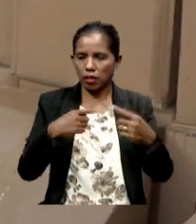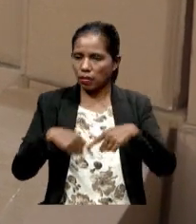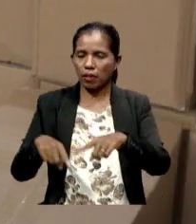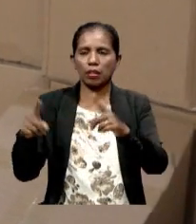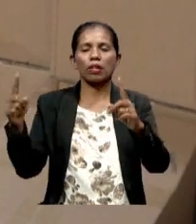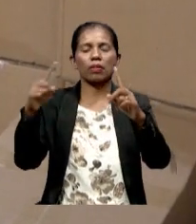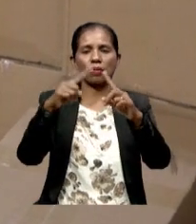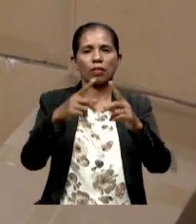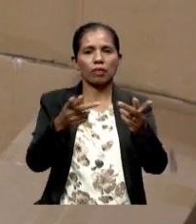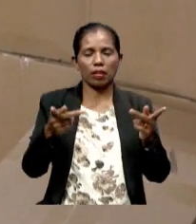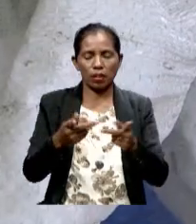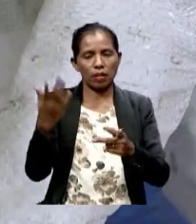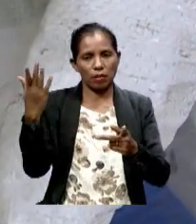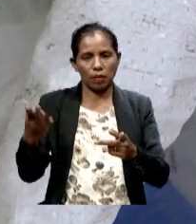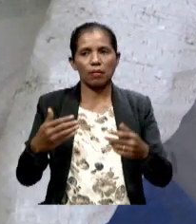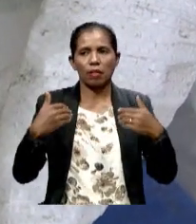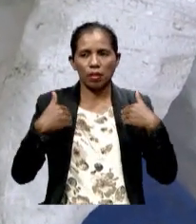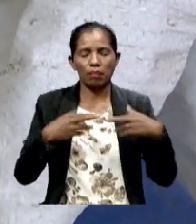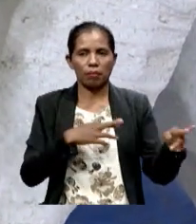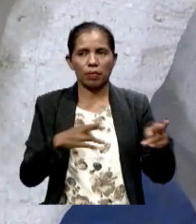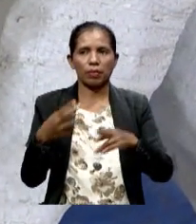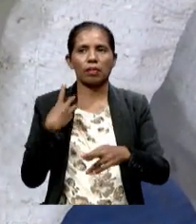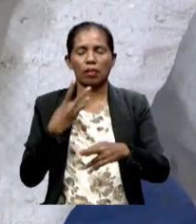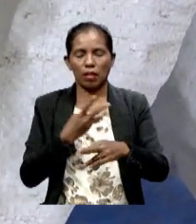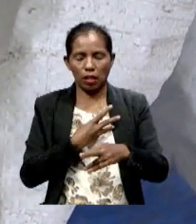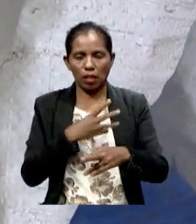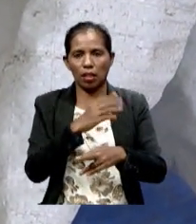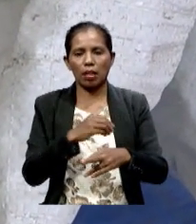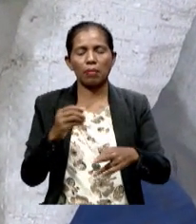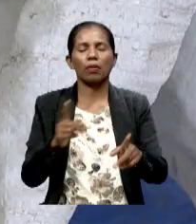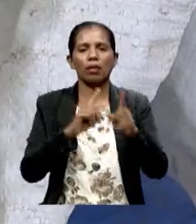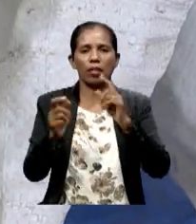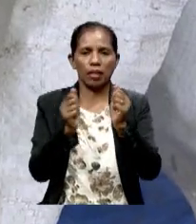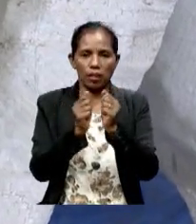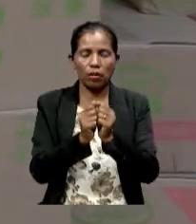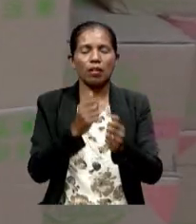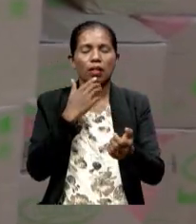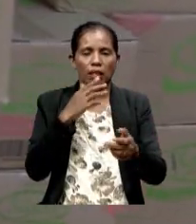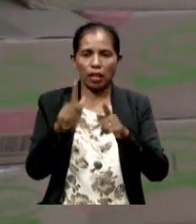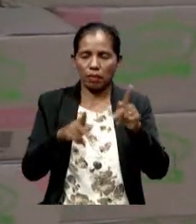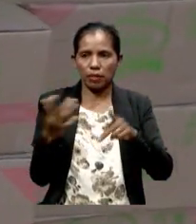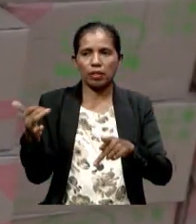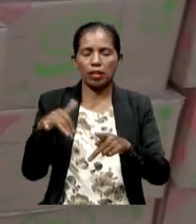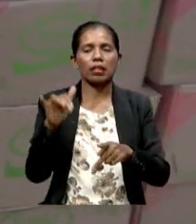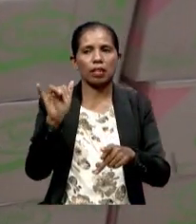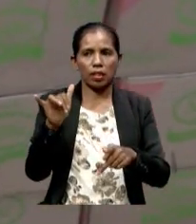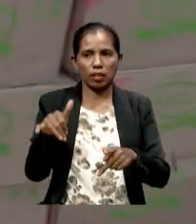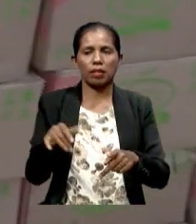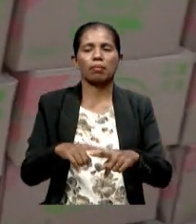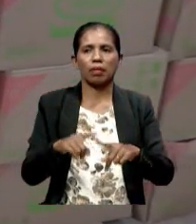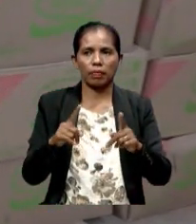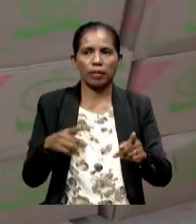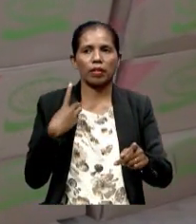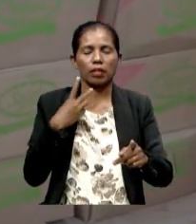torna é base, mas que vai ter acontecido, né? Mas pronto, a mim, a negociação vai beneficiar o Sira, primeiro se lá concorra, mas a mim, a